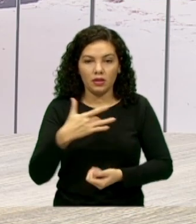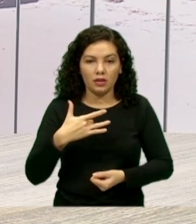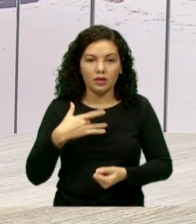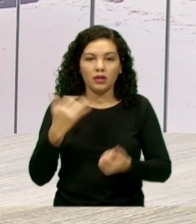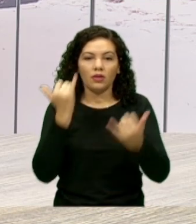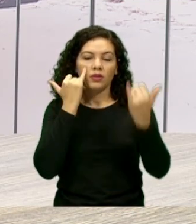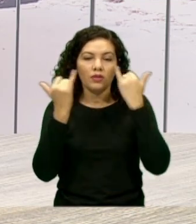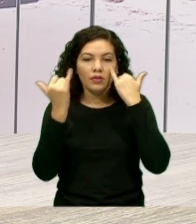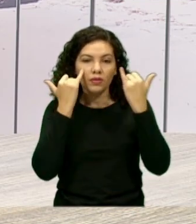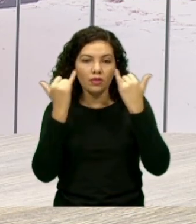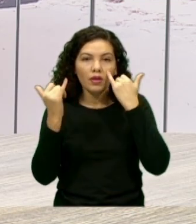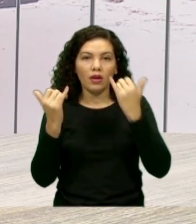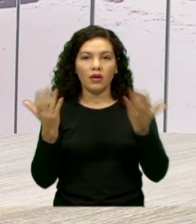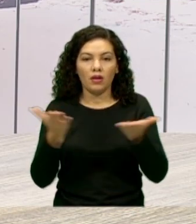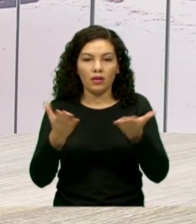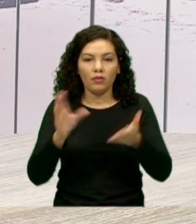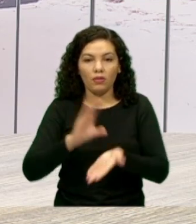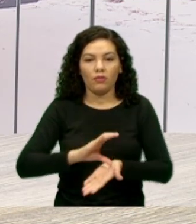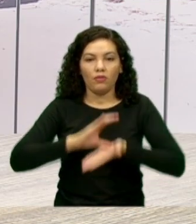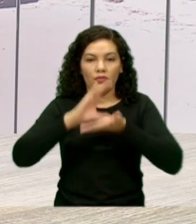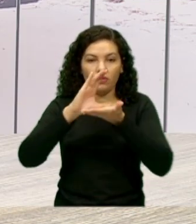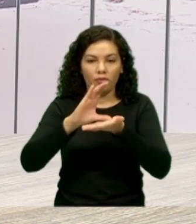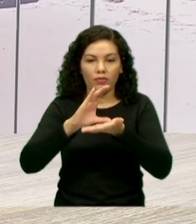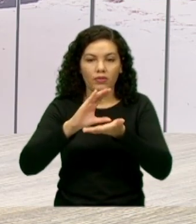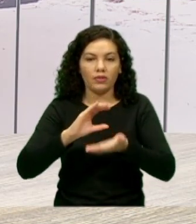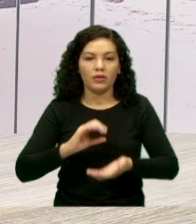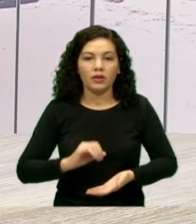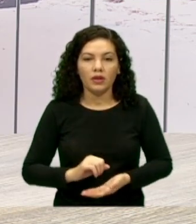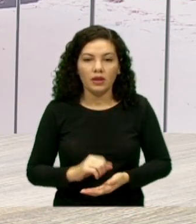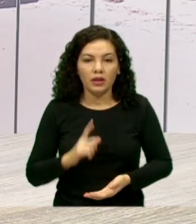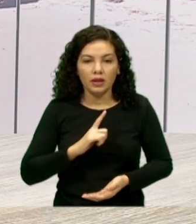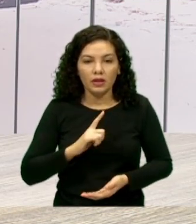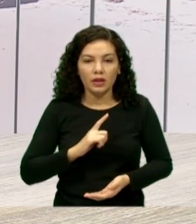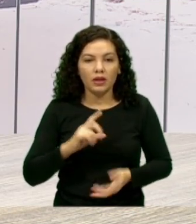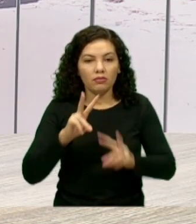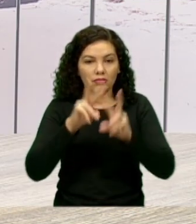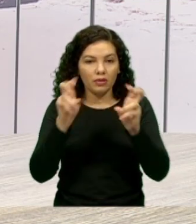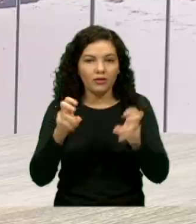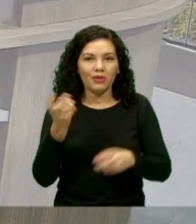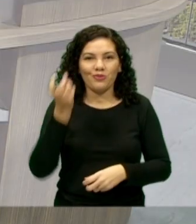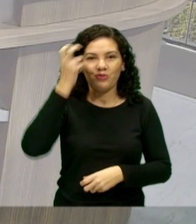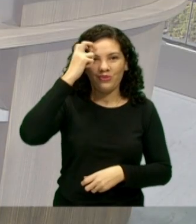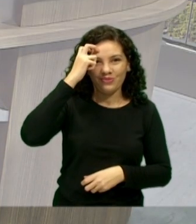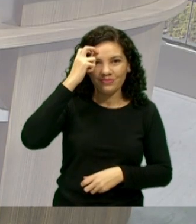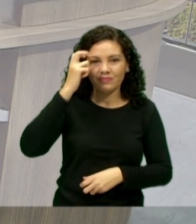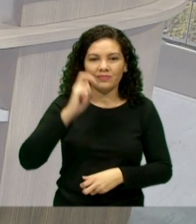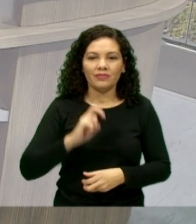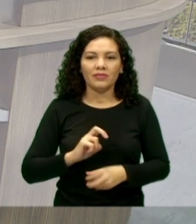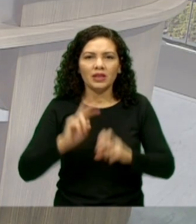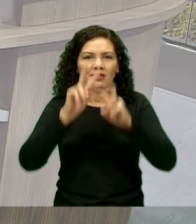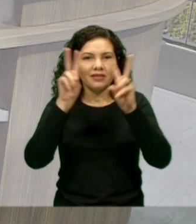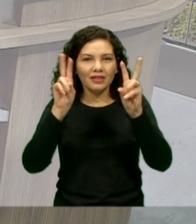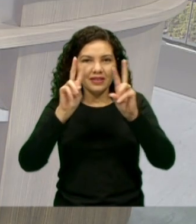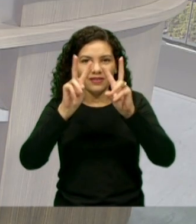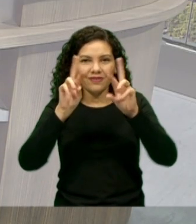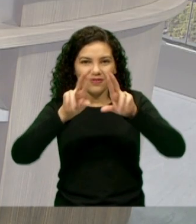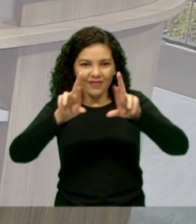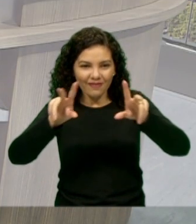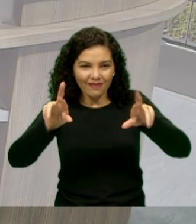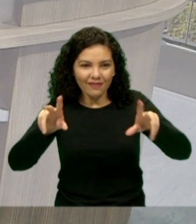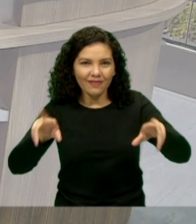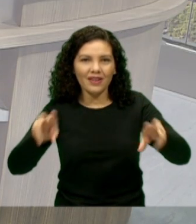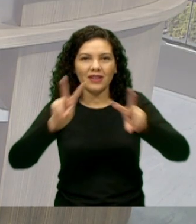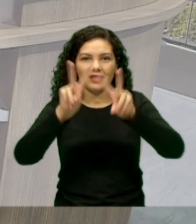uma informação, agora é o conselho, tem assuntos culturais, então tem uma diversidade